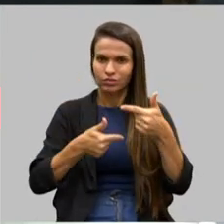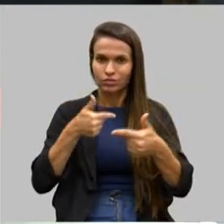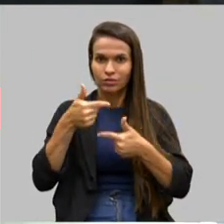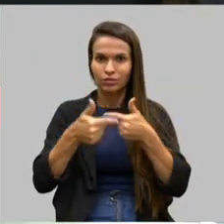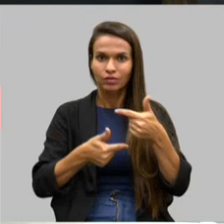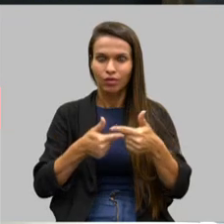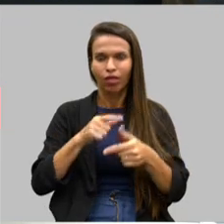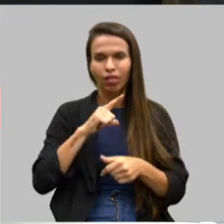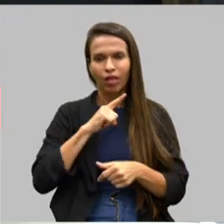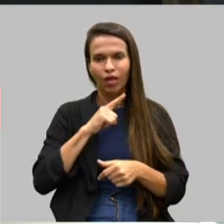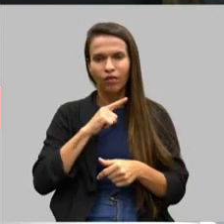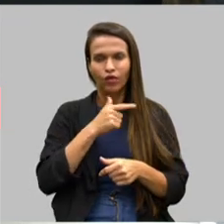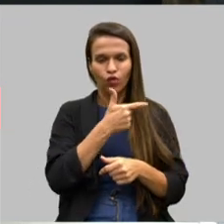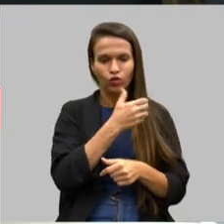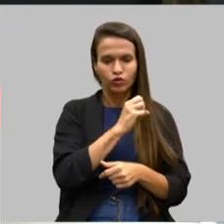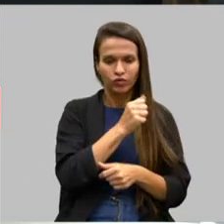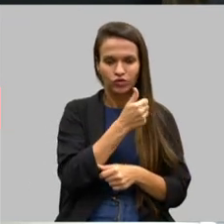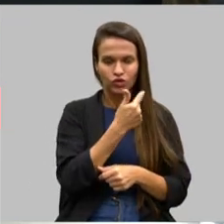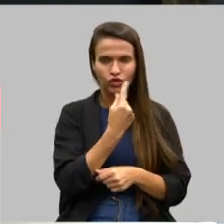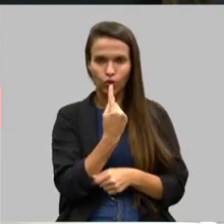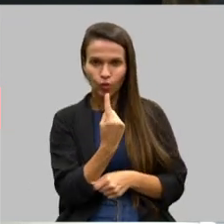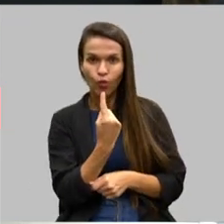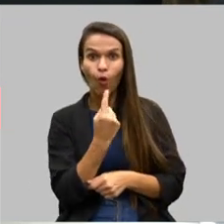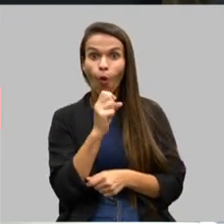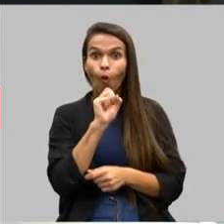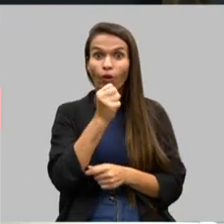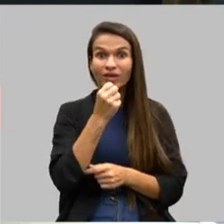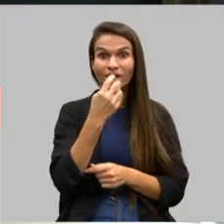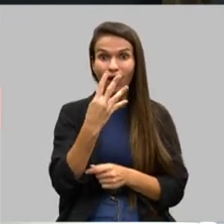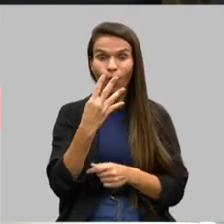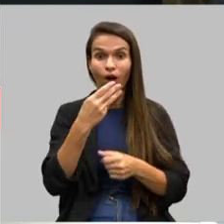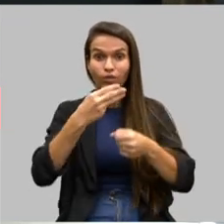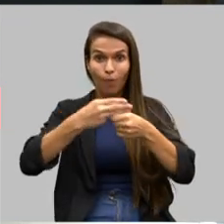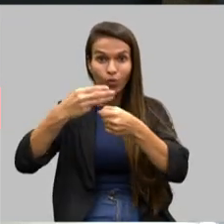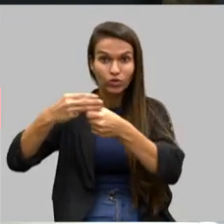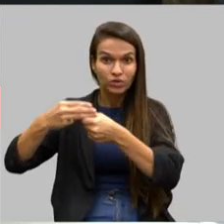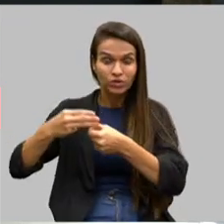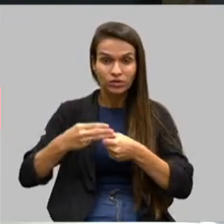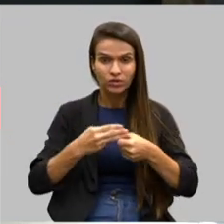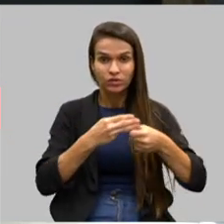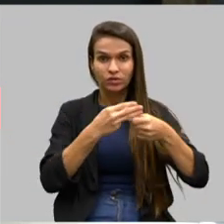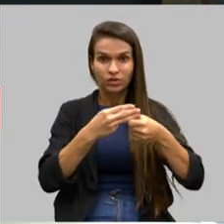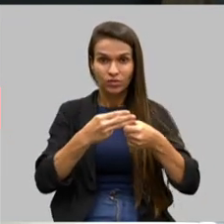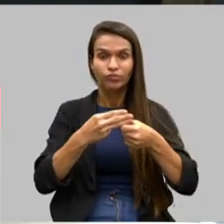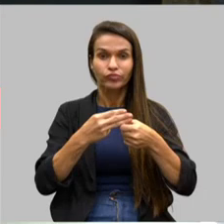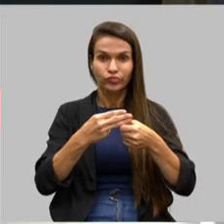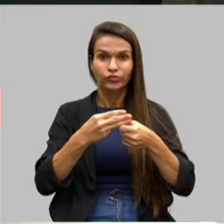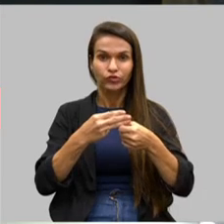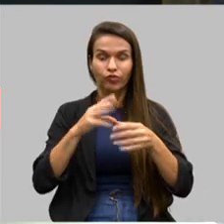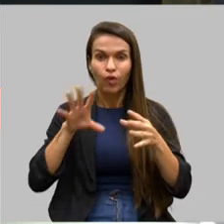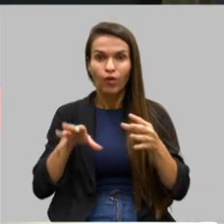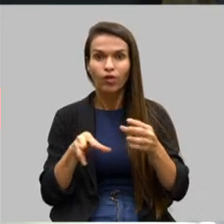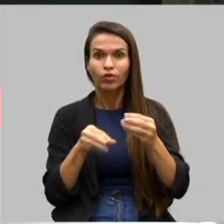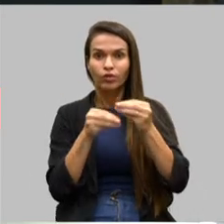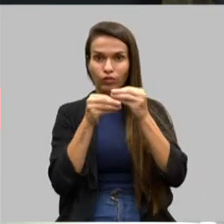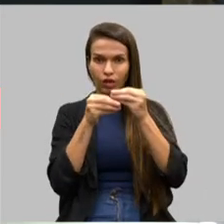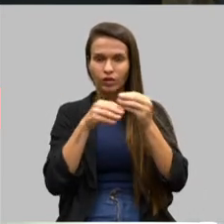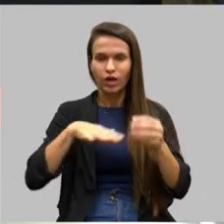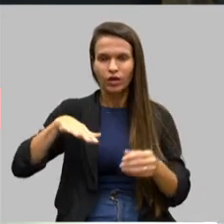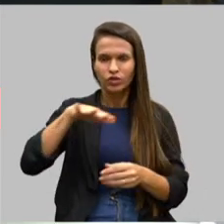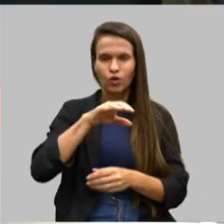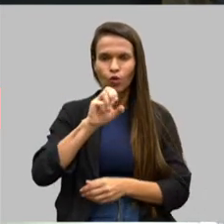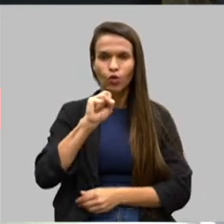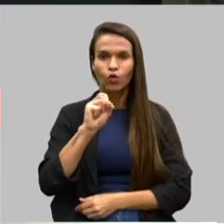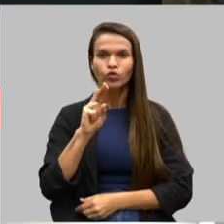aí, em 2021, 84 municípios que foram incluídos na região da Sudene, né? Já falei isso